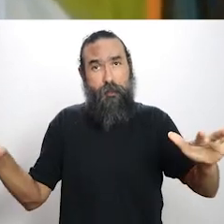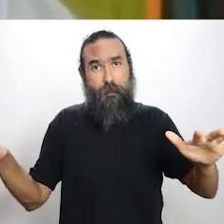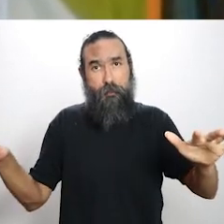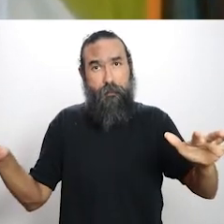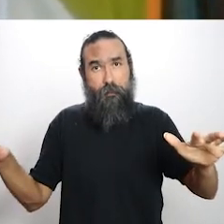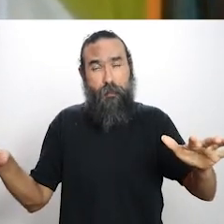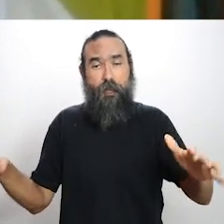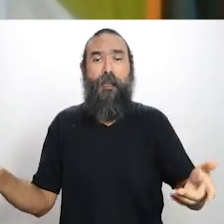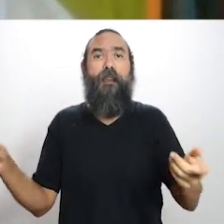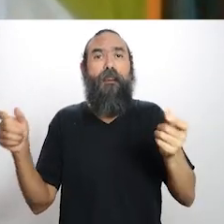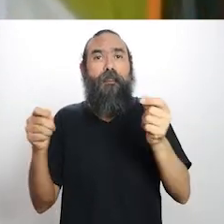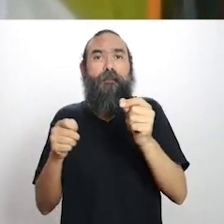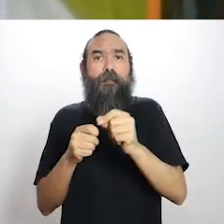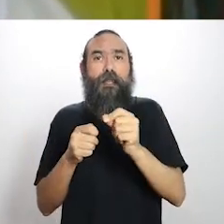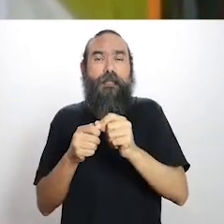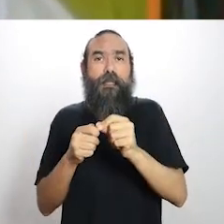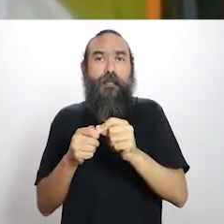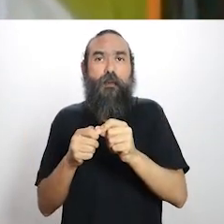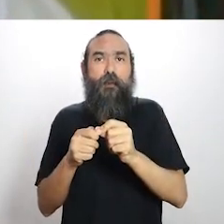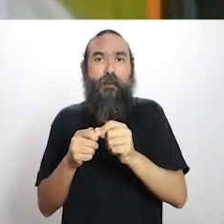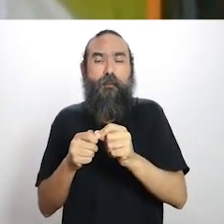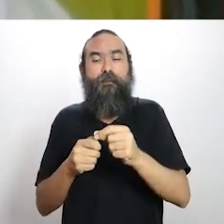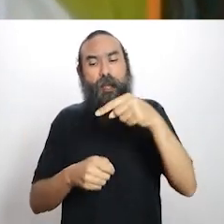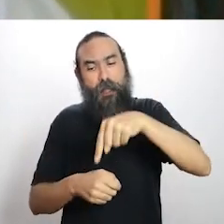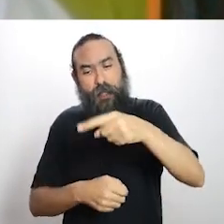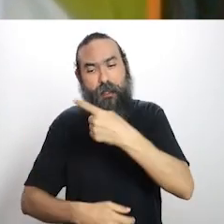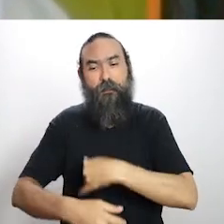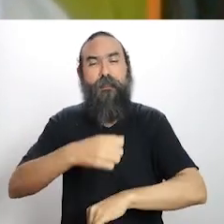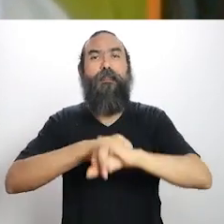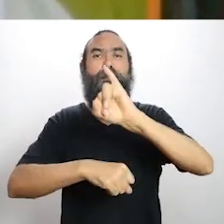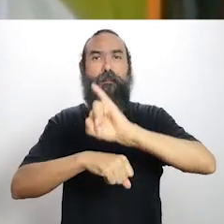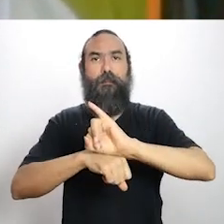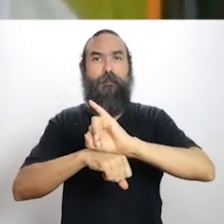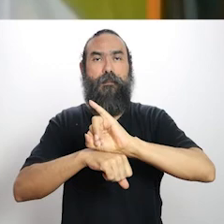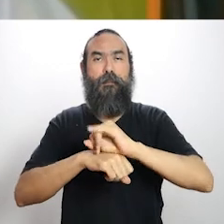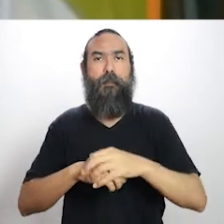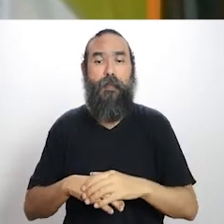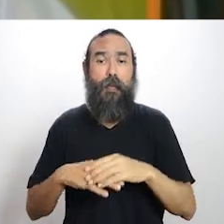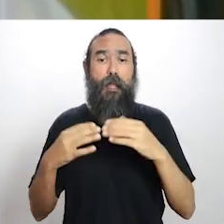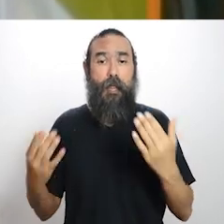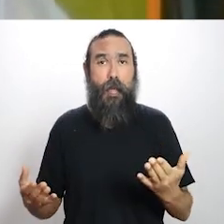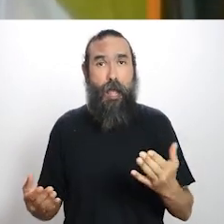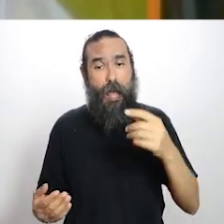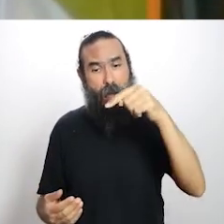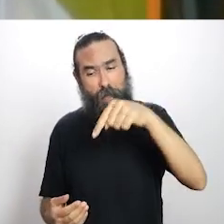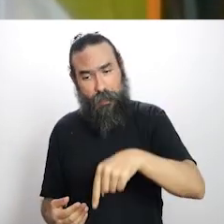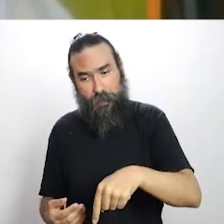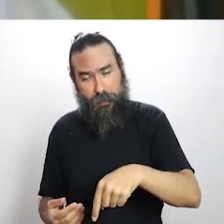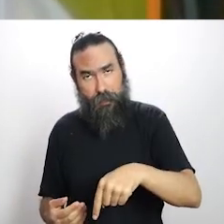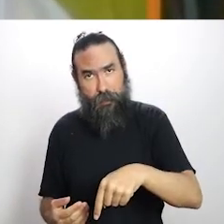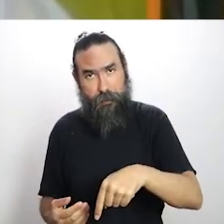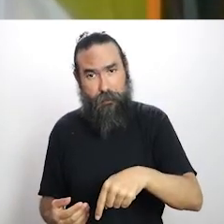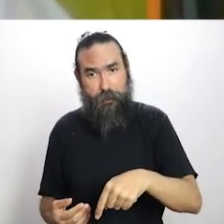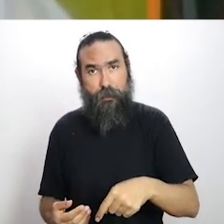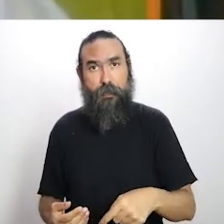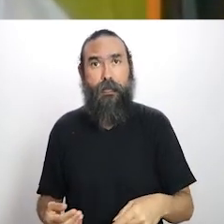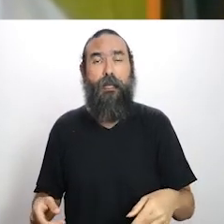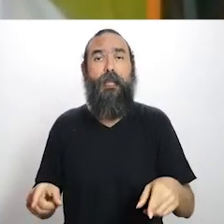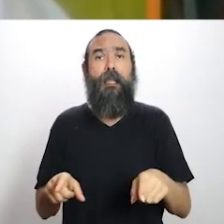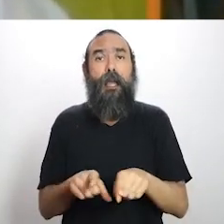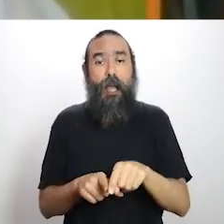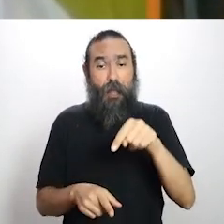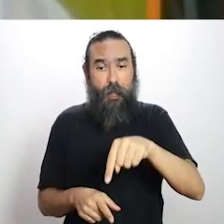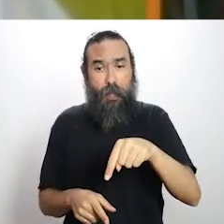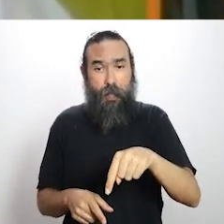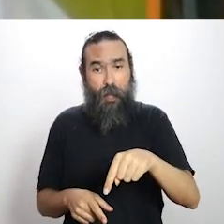está formulando essa ideia virtual. E não só aqui, porque, com o